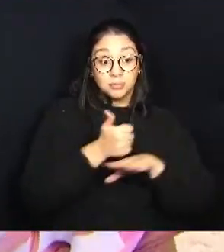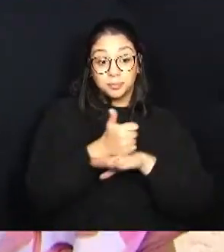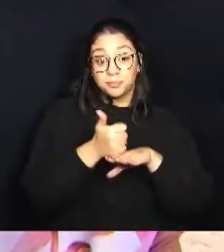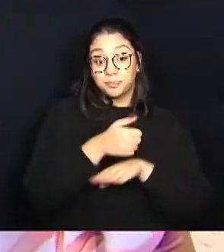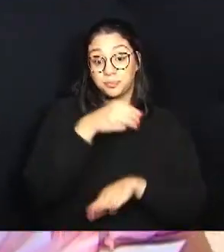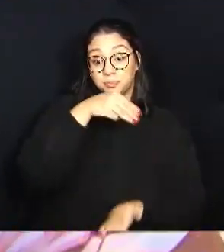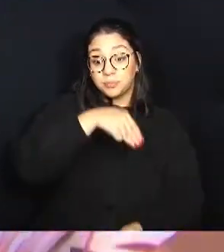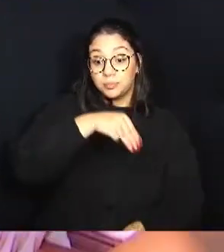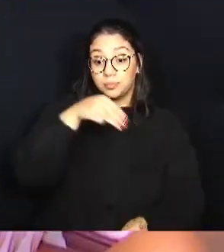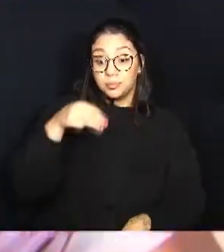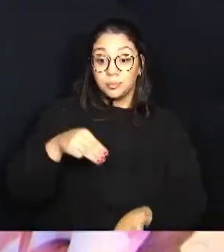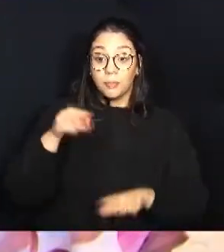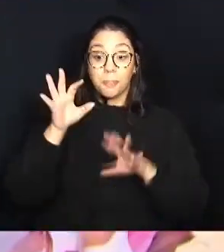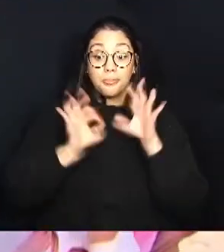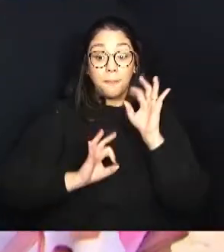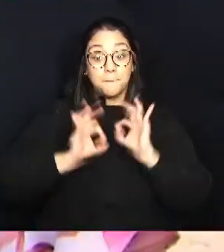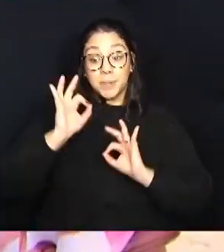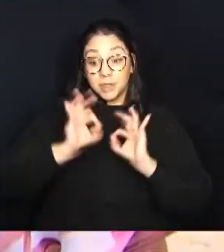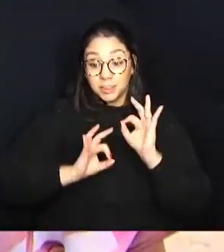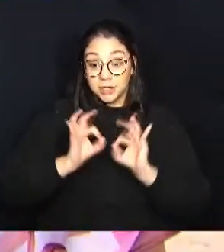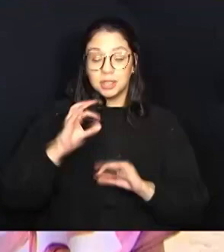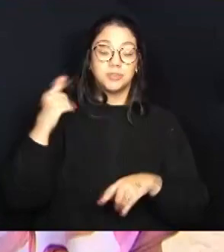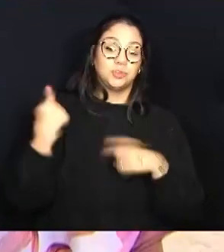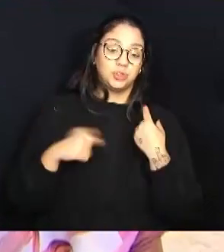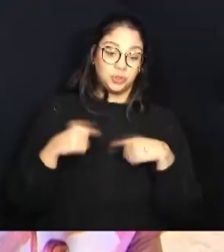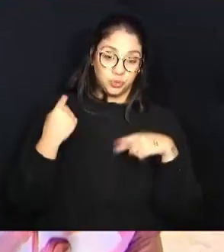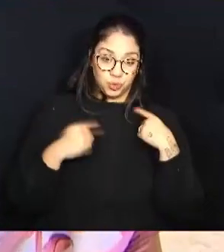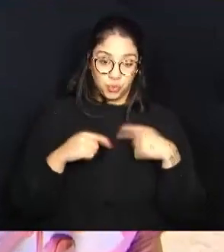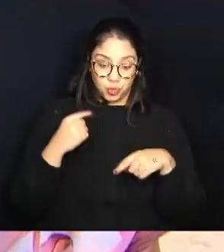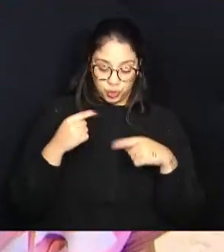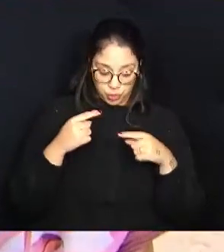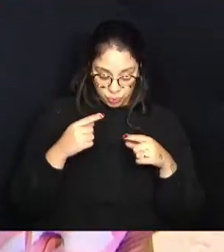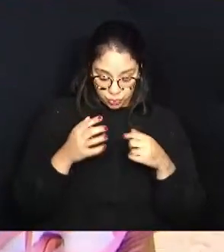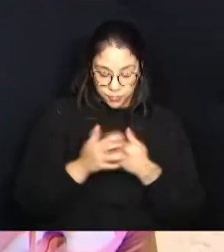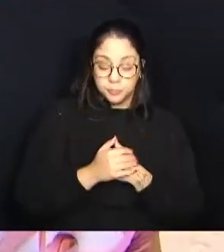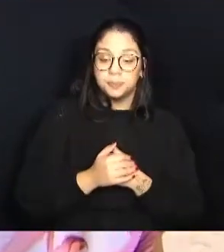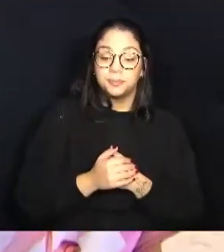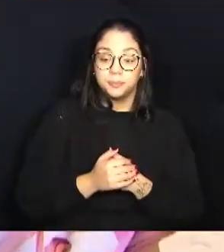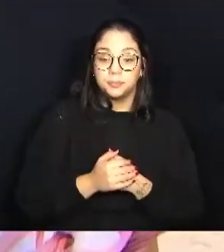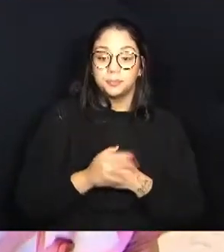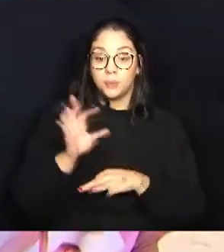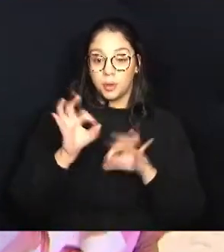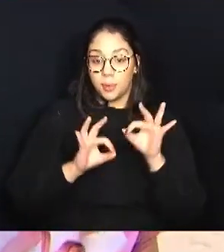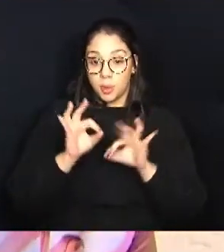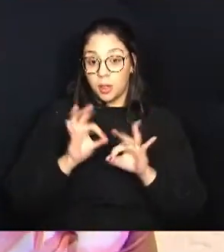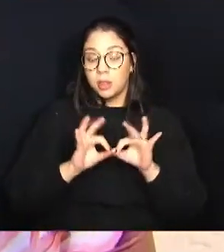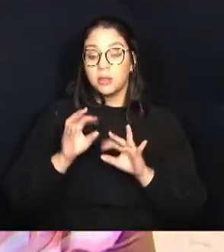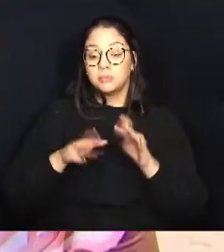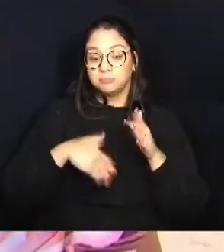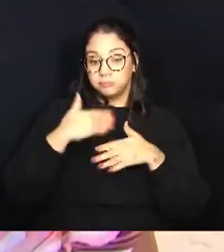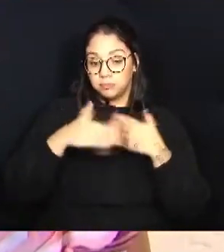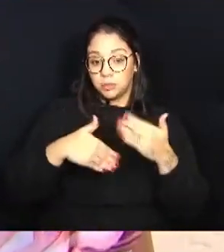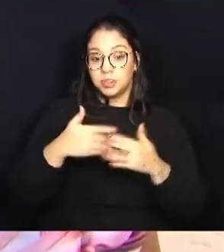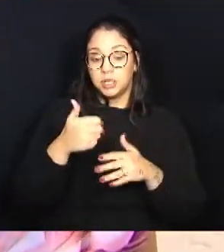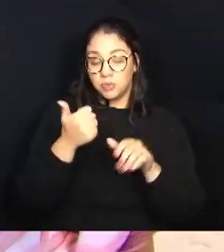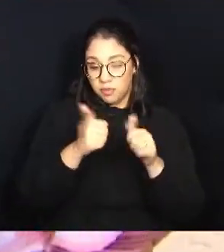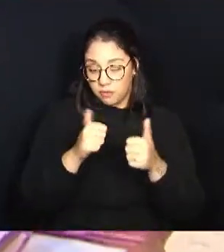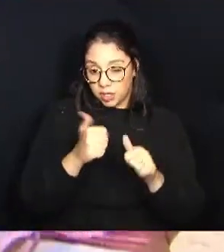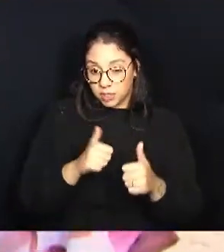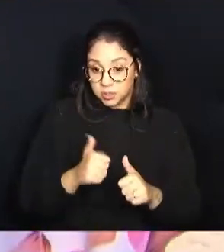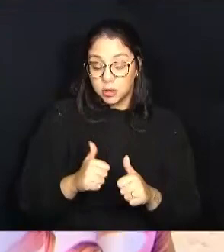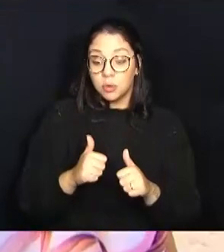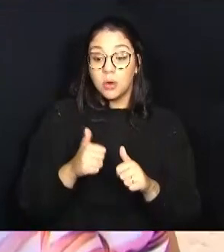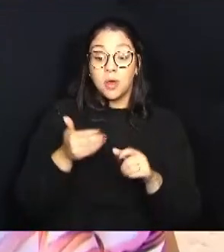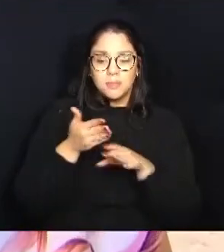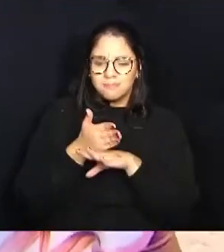elas planejam, elas discutem o projeto político-pedagógico, elas participam do processo de avaliação, elas fazem parte